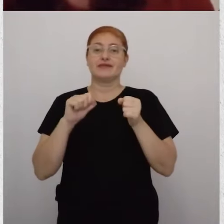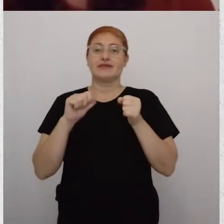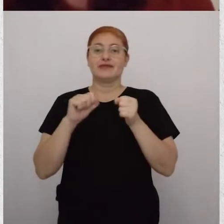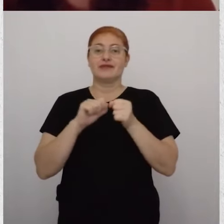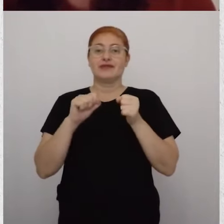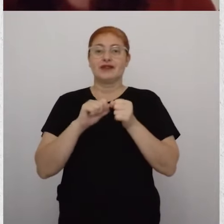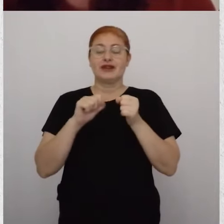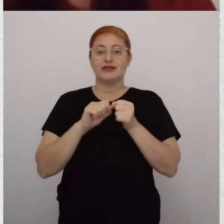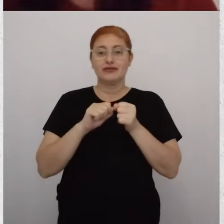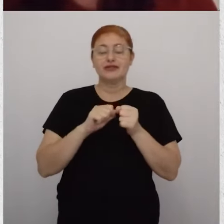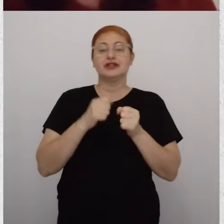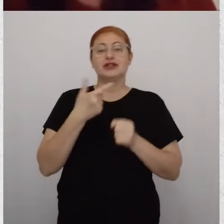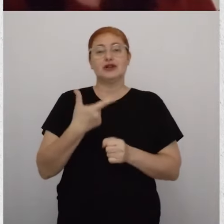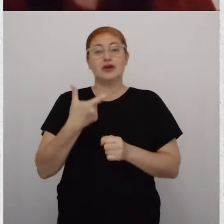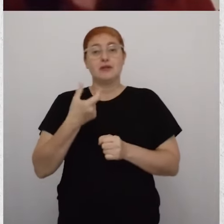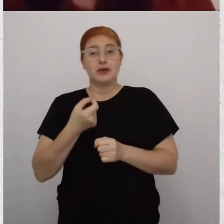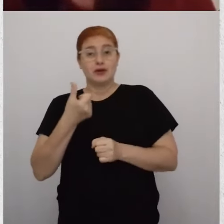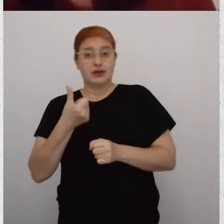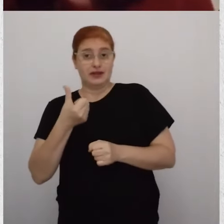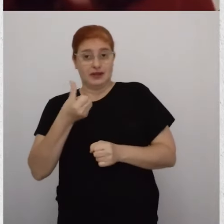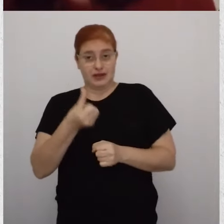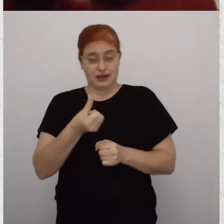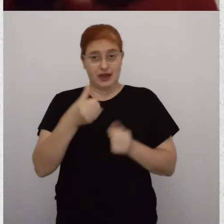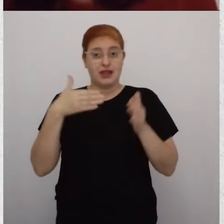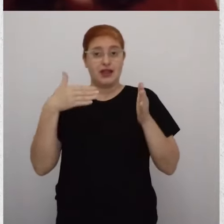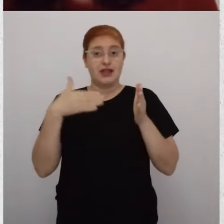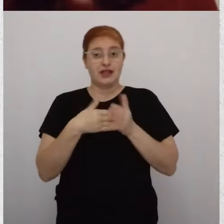entre 2016 e 2018,